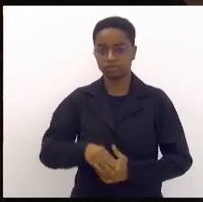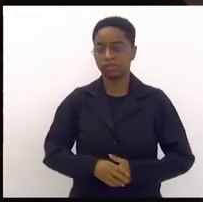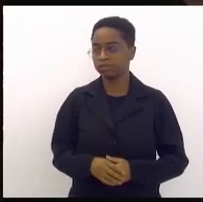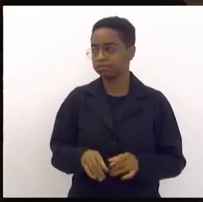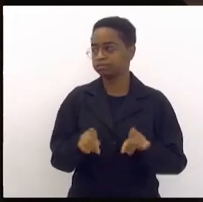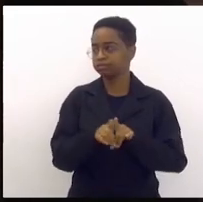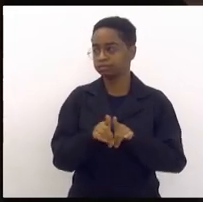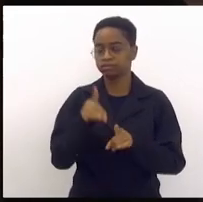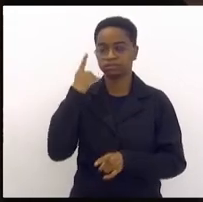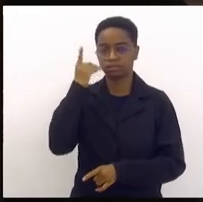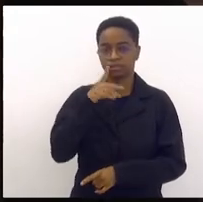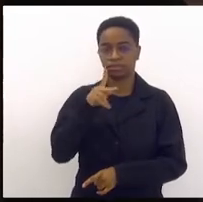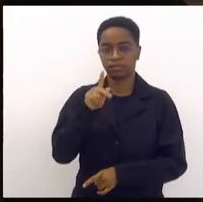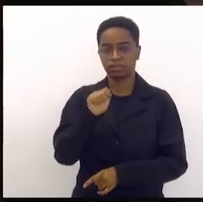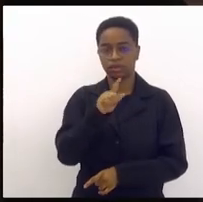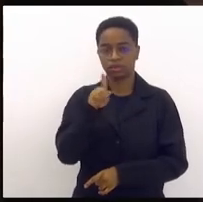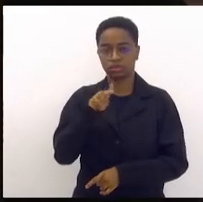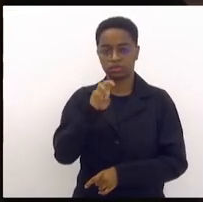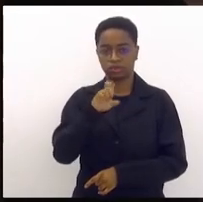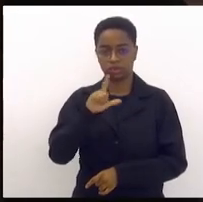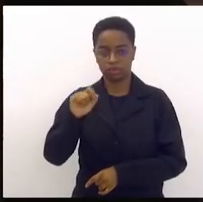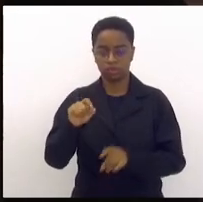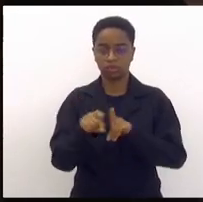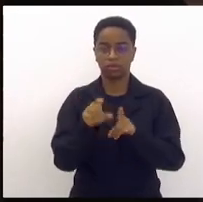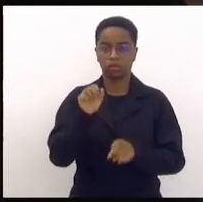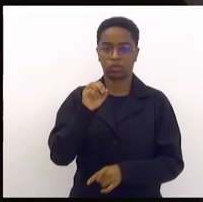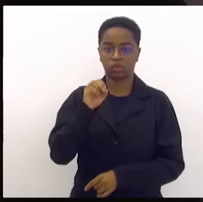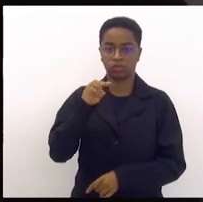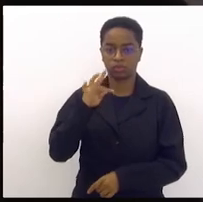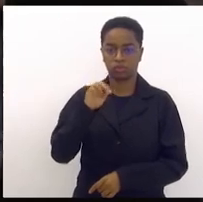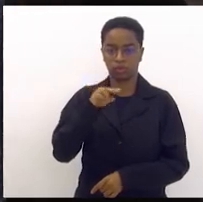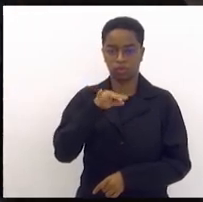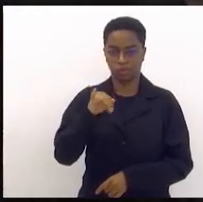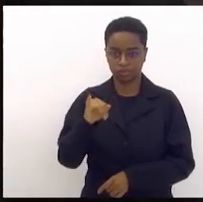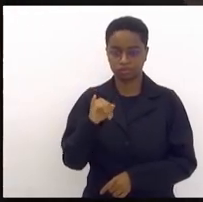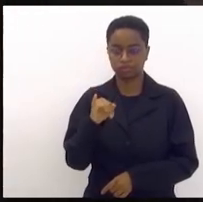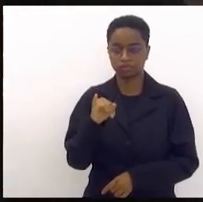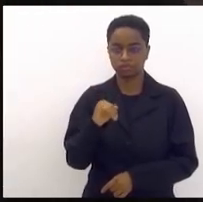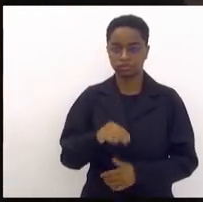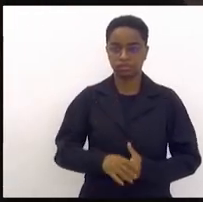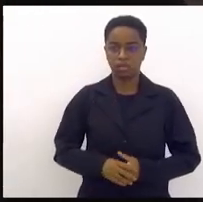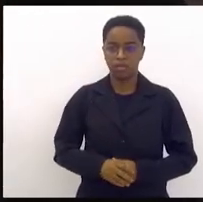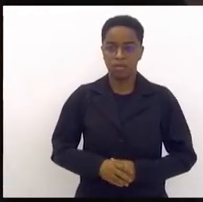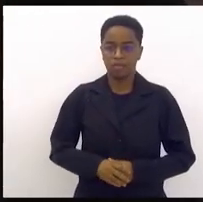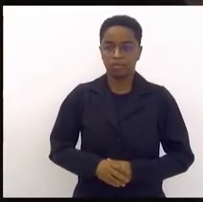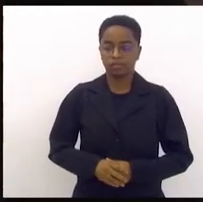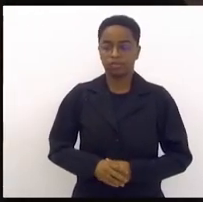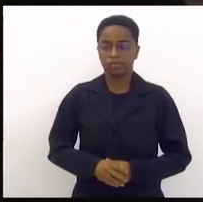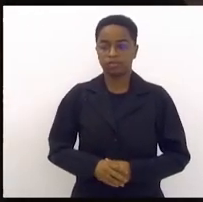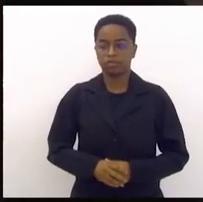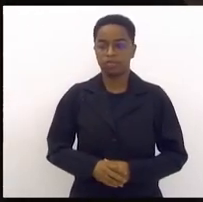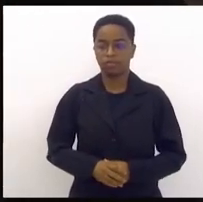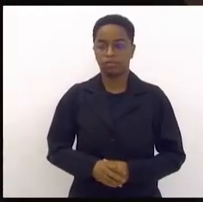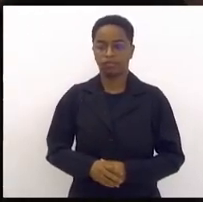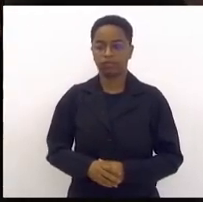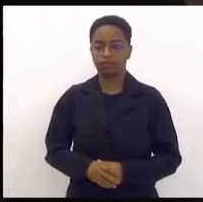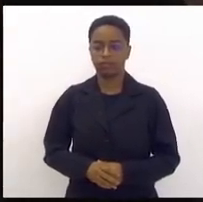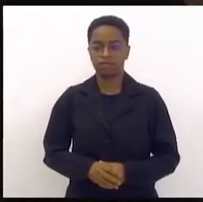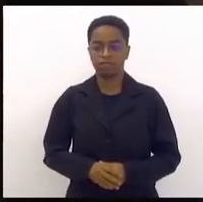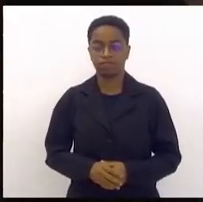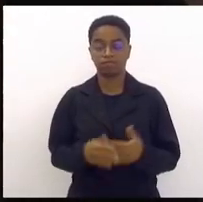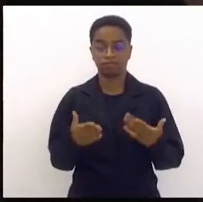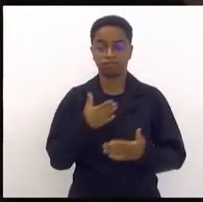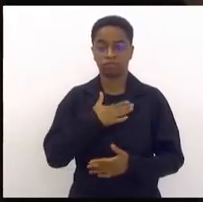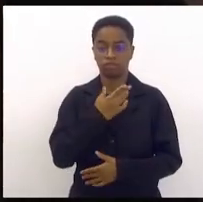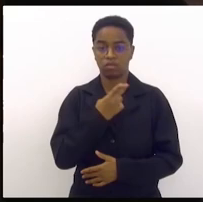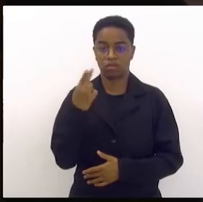deputado Pazuello, deputado Ottoni de Paula, do PMDB, entre o meu nome, entre o nome do